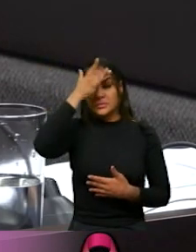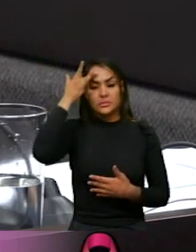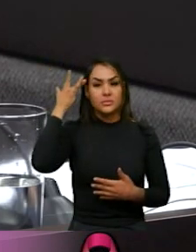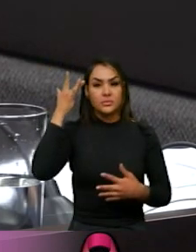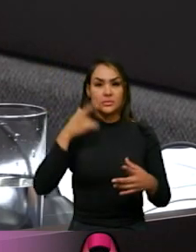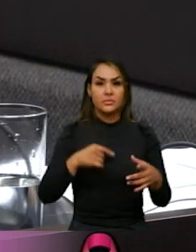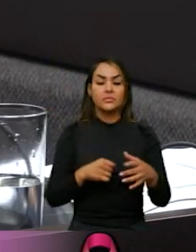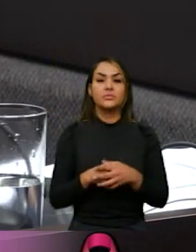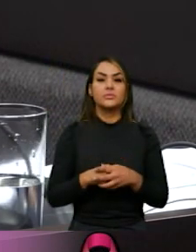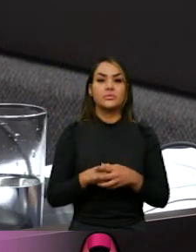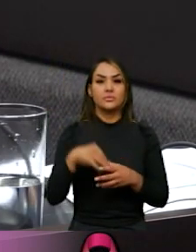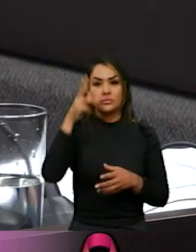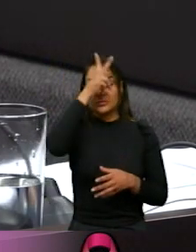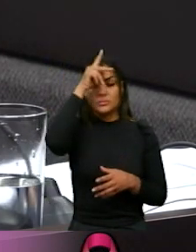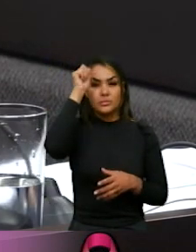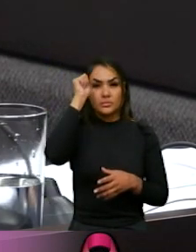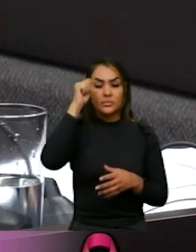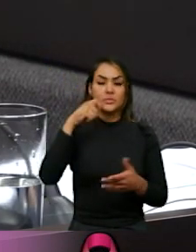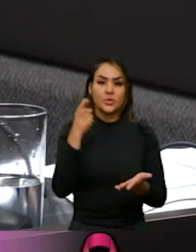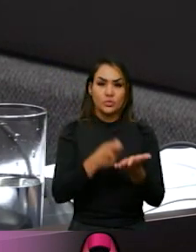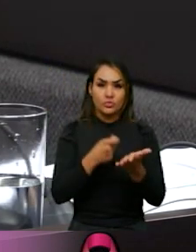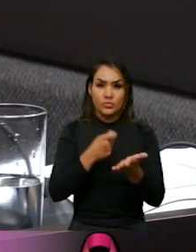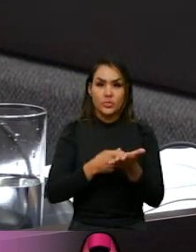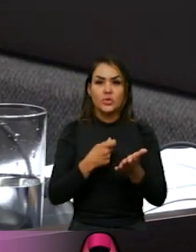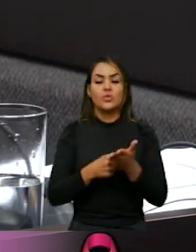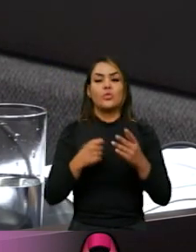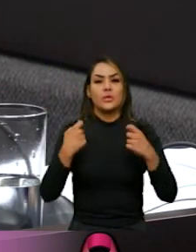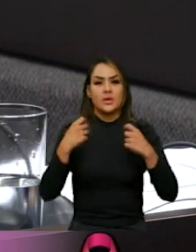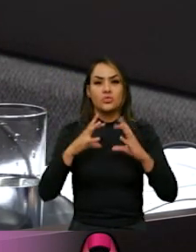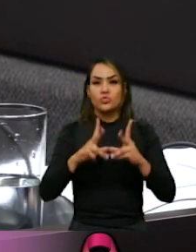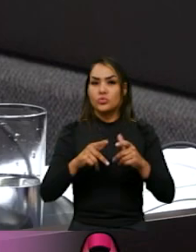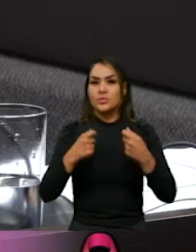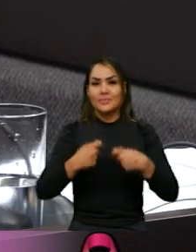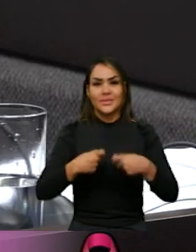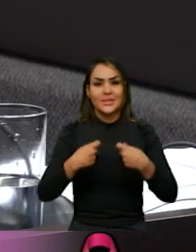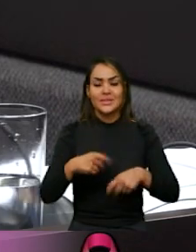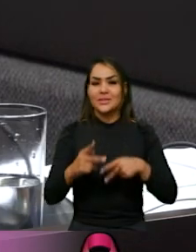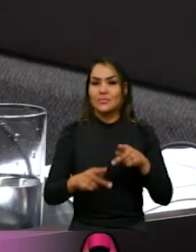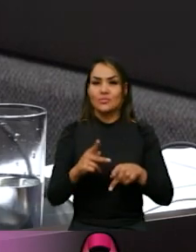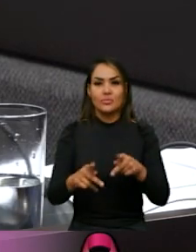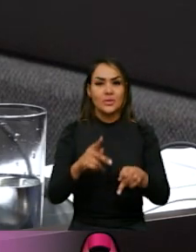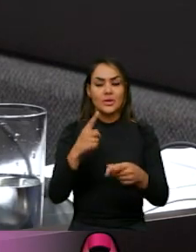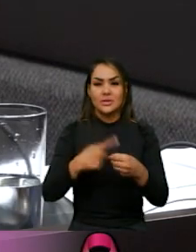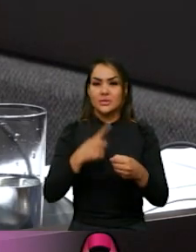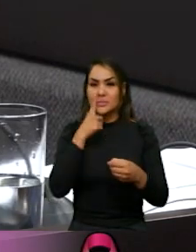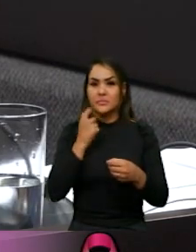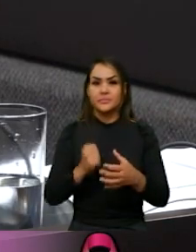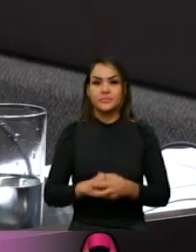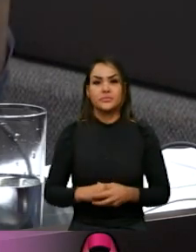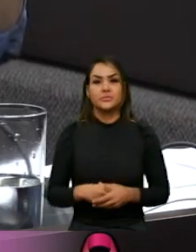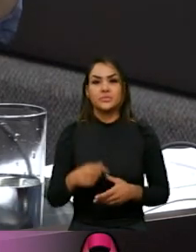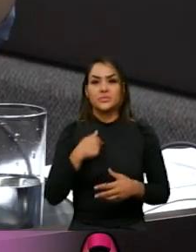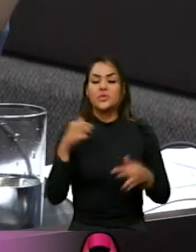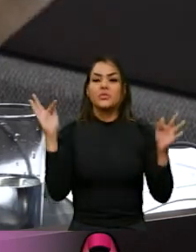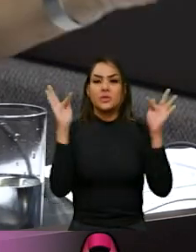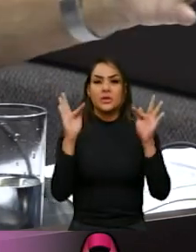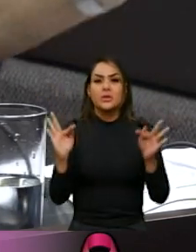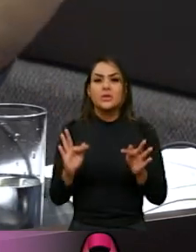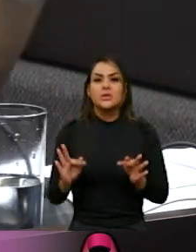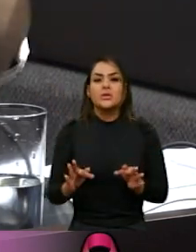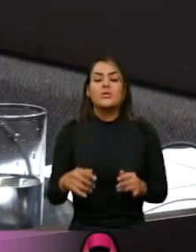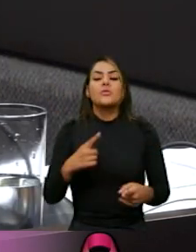comprometido com as necessidades da nossa população E feliz fico eu, porque isso